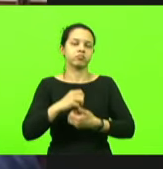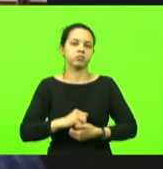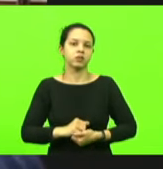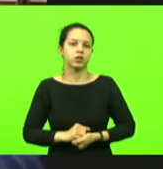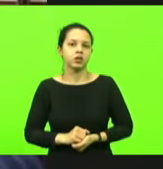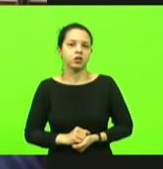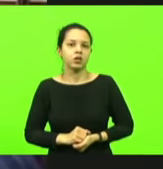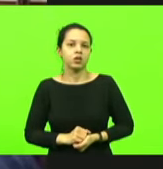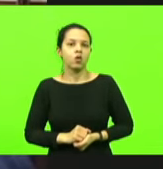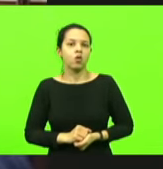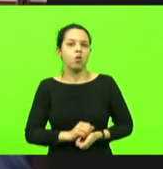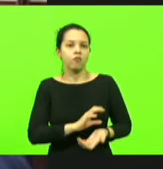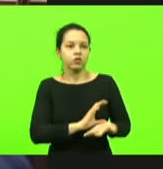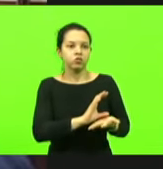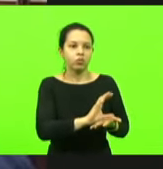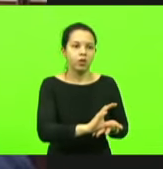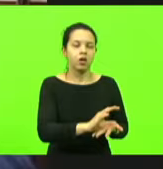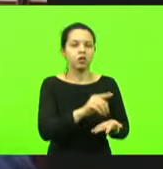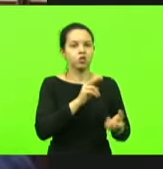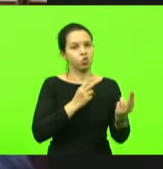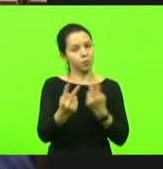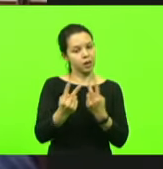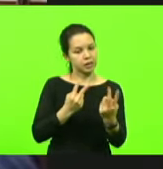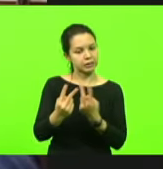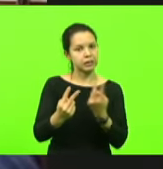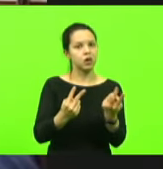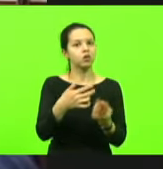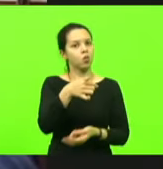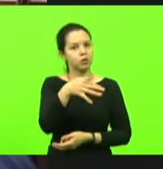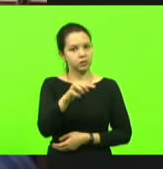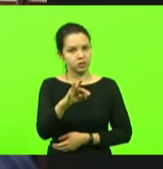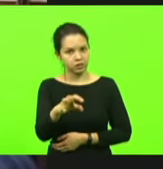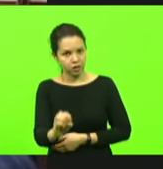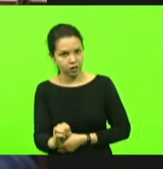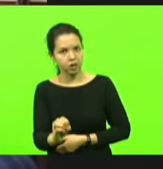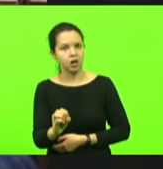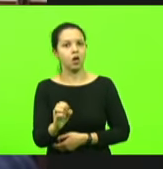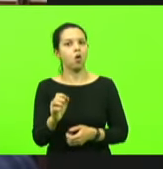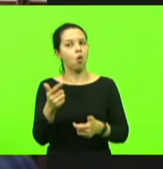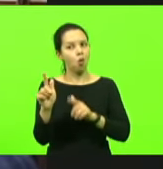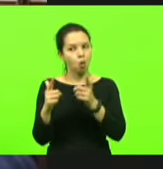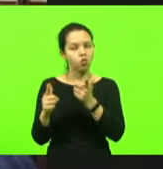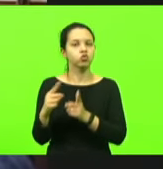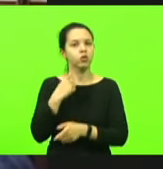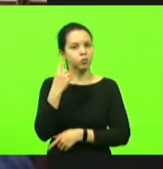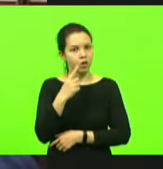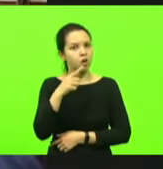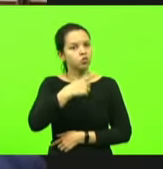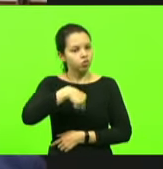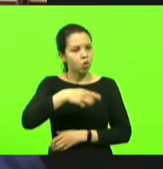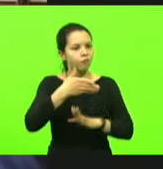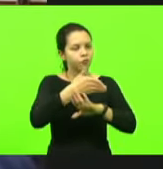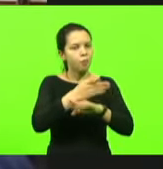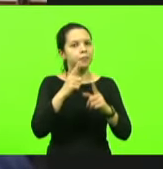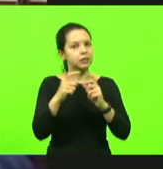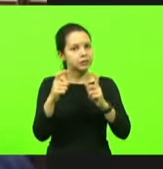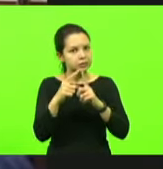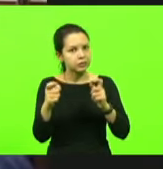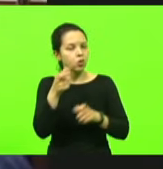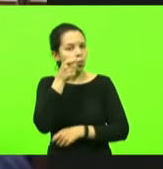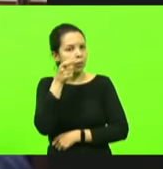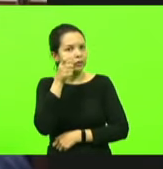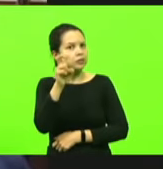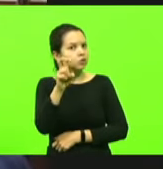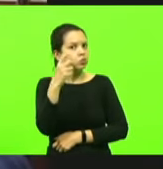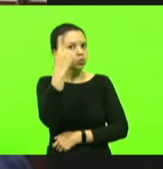os investimentos, a duplicação da 470. Junto com outros deputados, nós estávamos lá em Brasília acompanhando as 5 horas